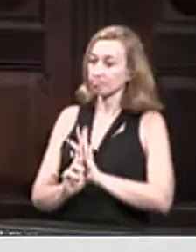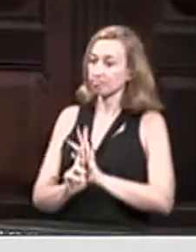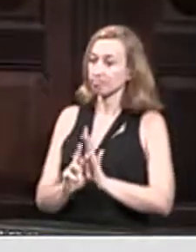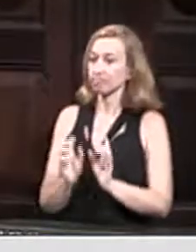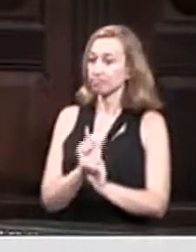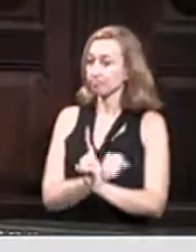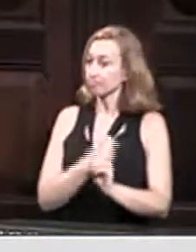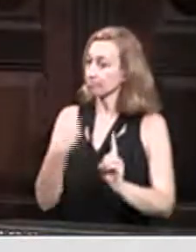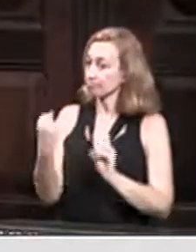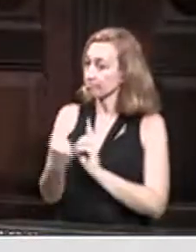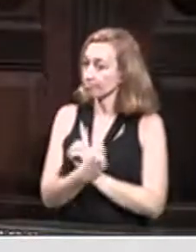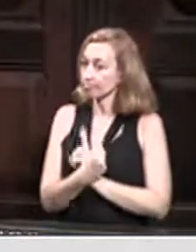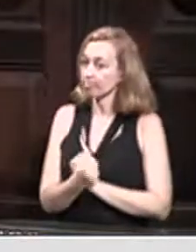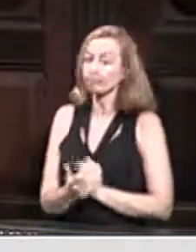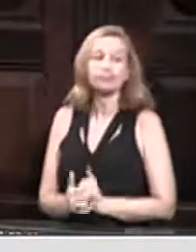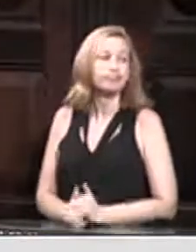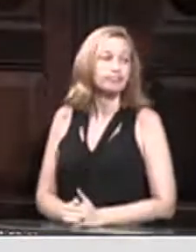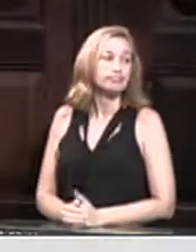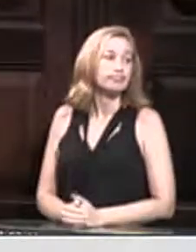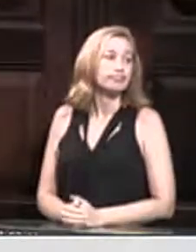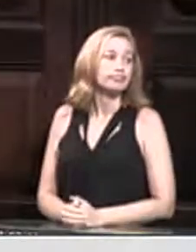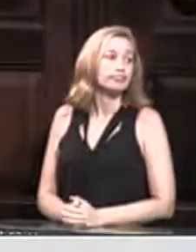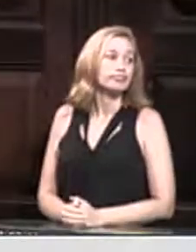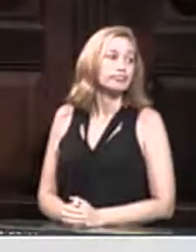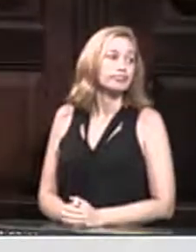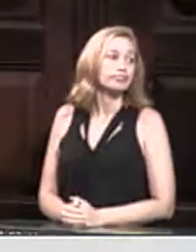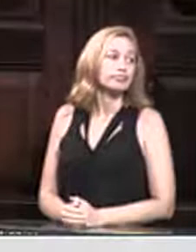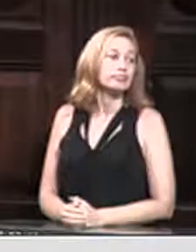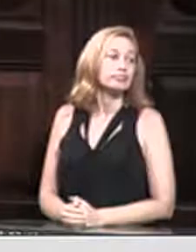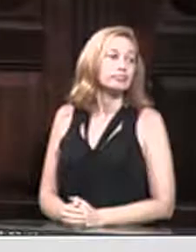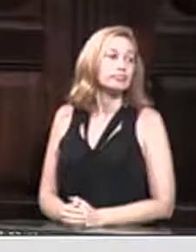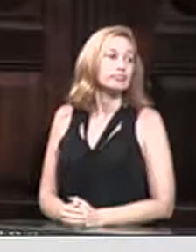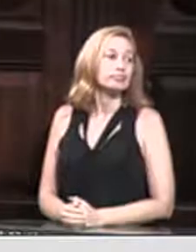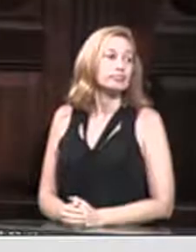sociedade como o arauto da moralidade,